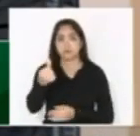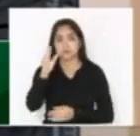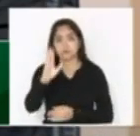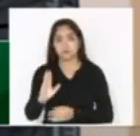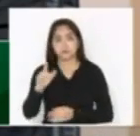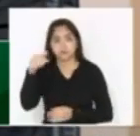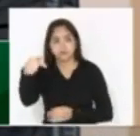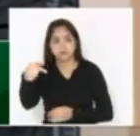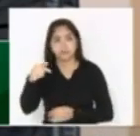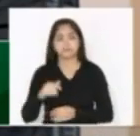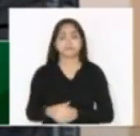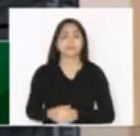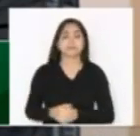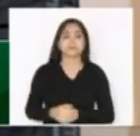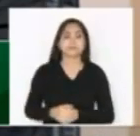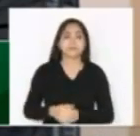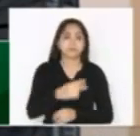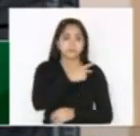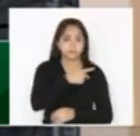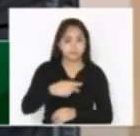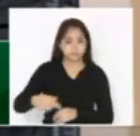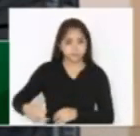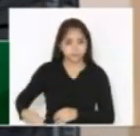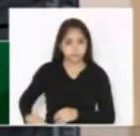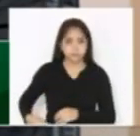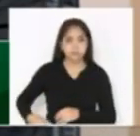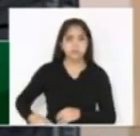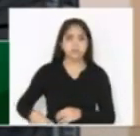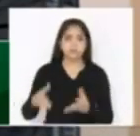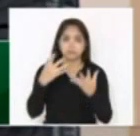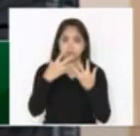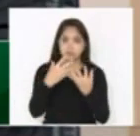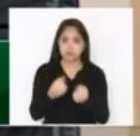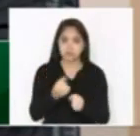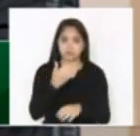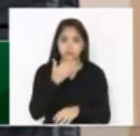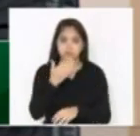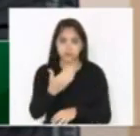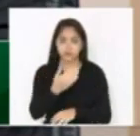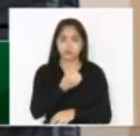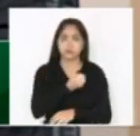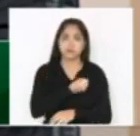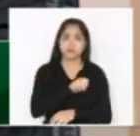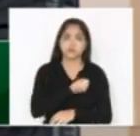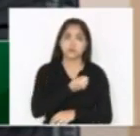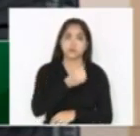106/2017. Outro sim, o senhor presidente deferiu os requerimentos números